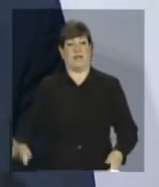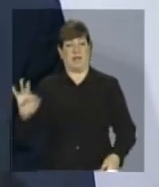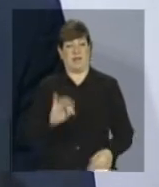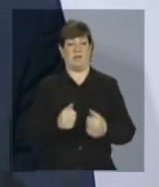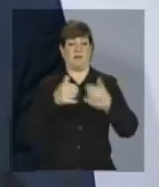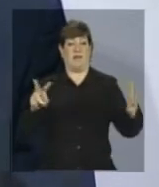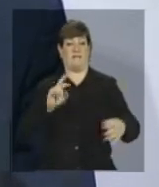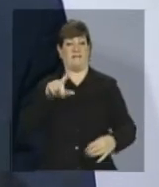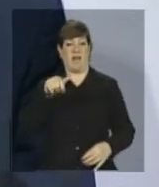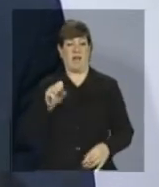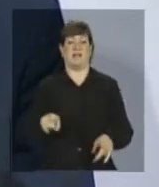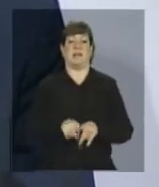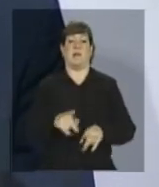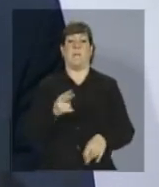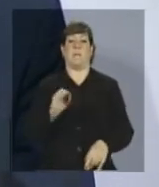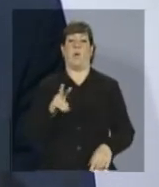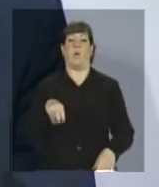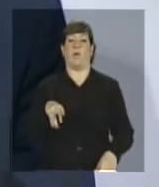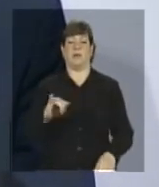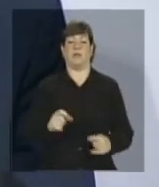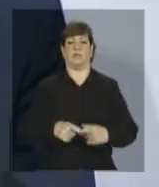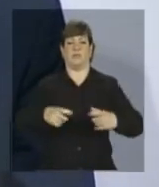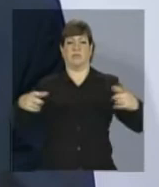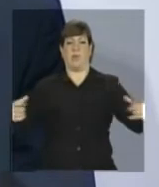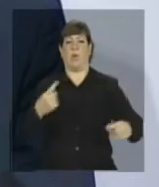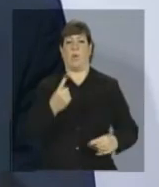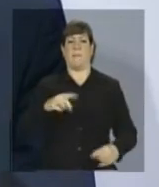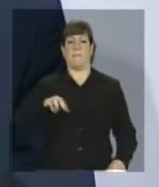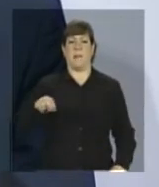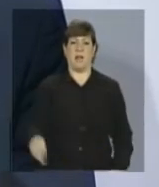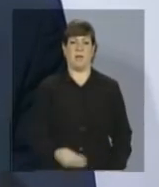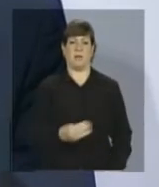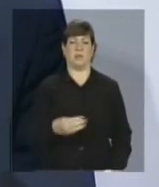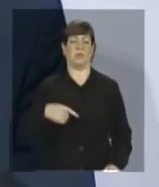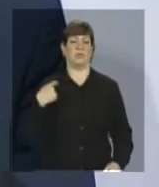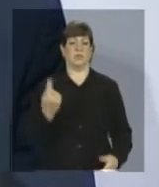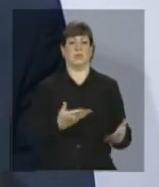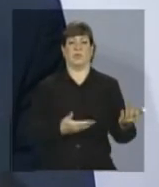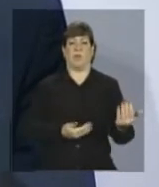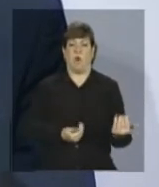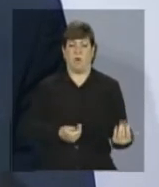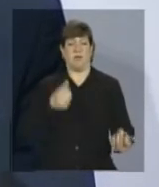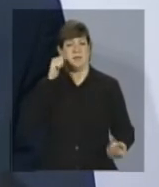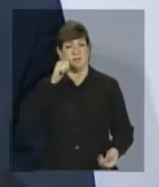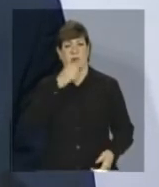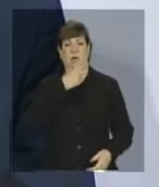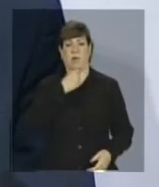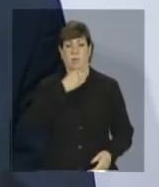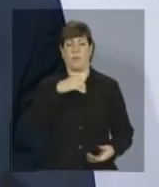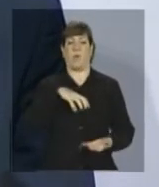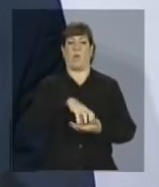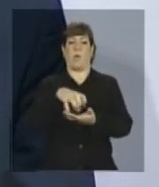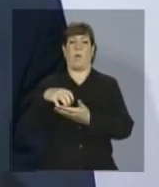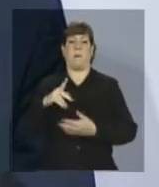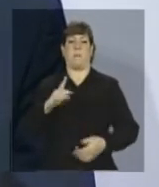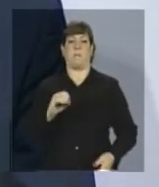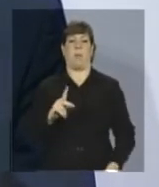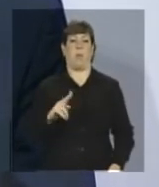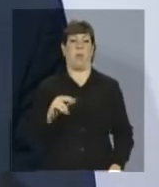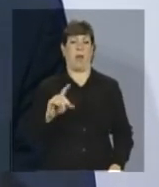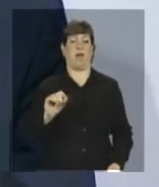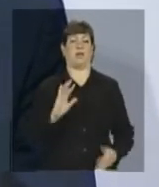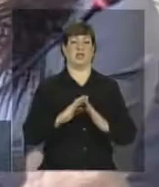de ampliação do ProUni. Atingimos 1 milhão de garotos e garotas oriundos das classes populares, de escolas